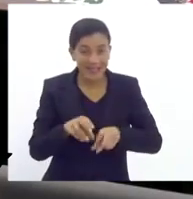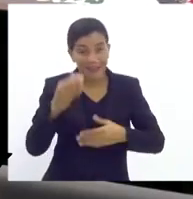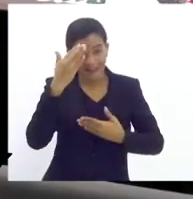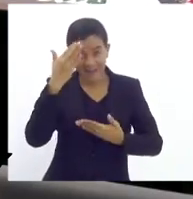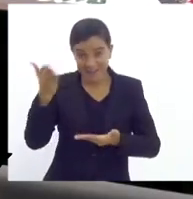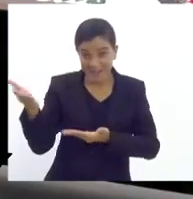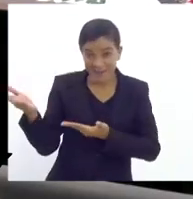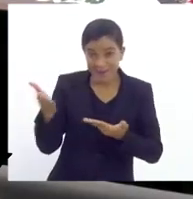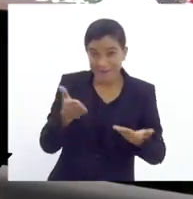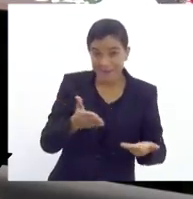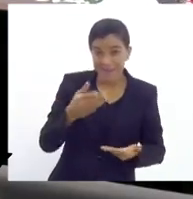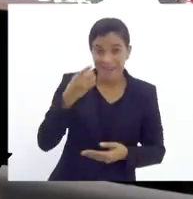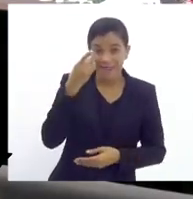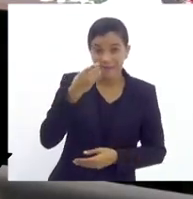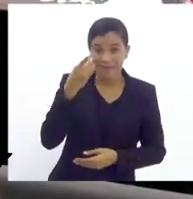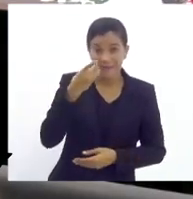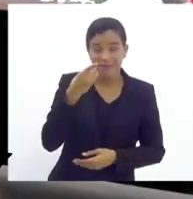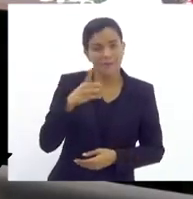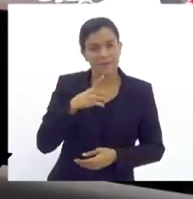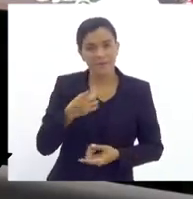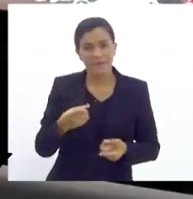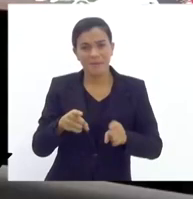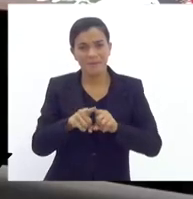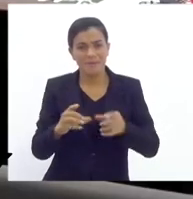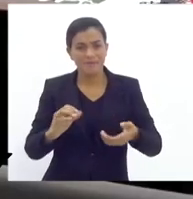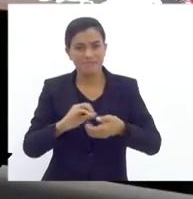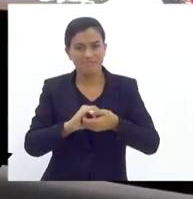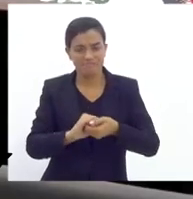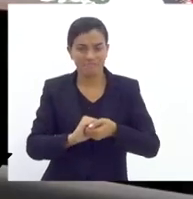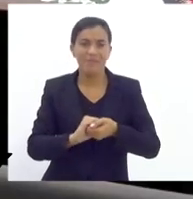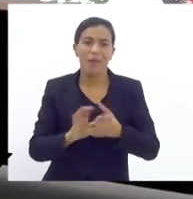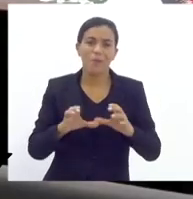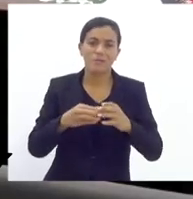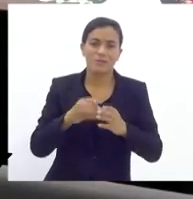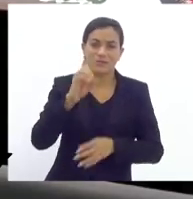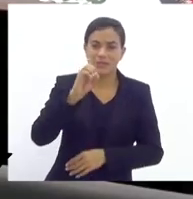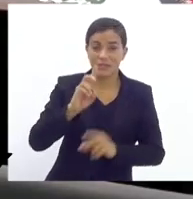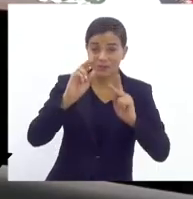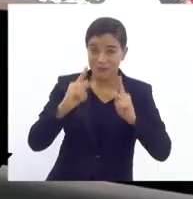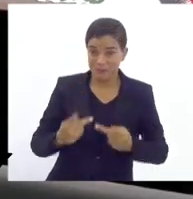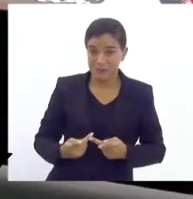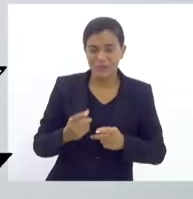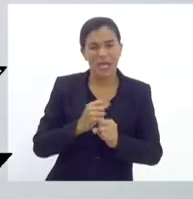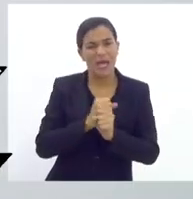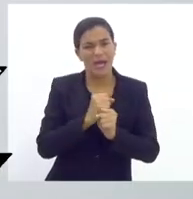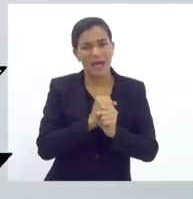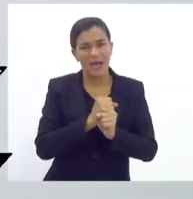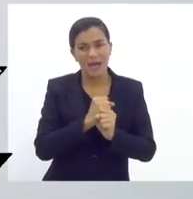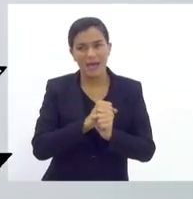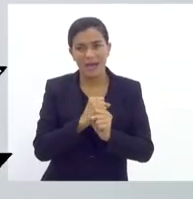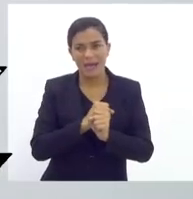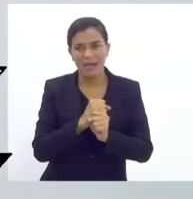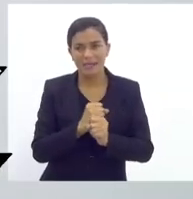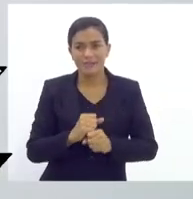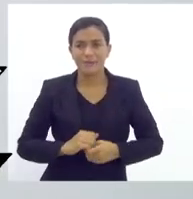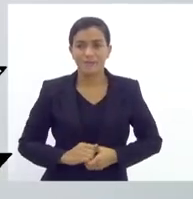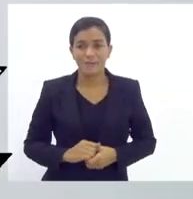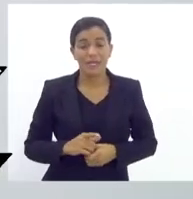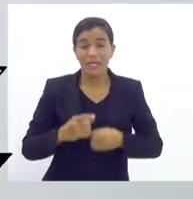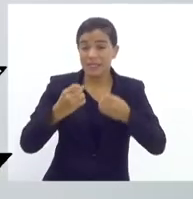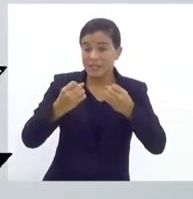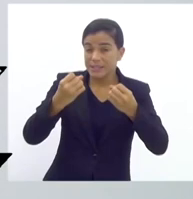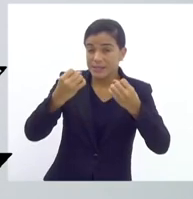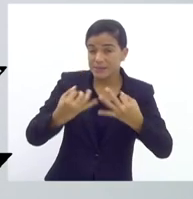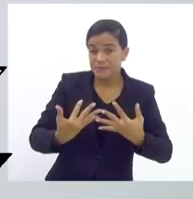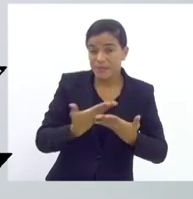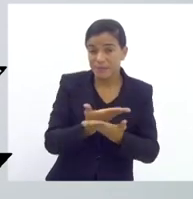o convite para Dani Monteiro a gente tem uma parceria aqui com a comissão de direitos humanos da alerj bastante tempo já é explicar para